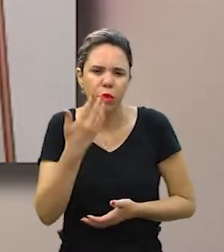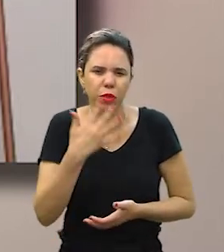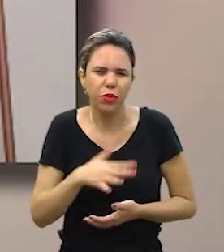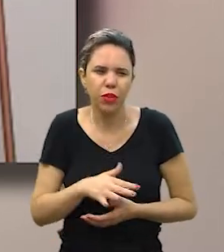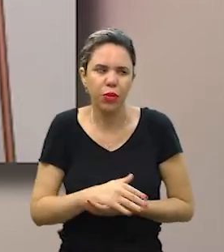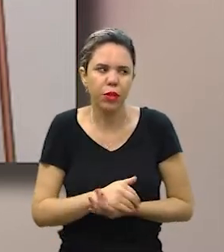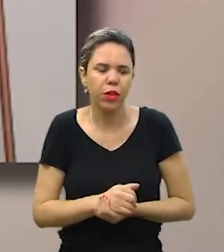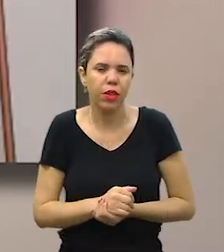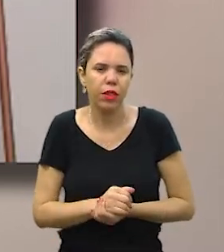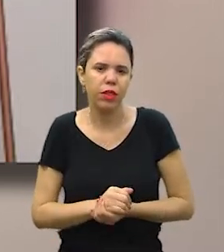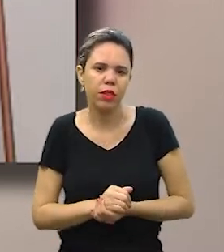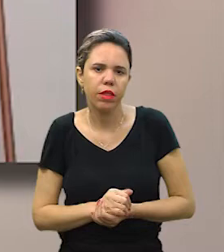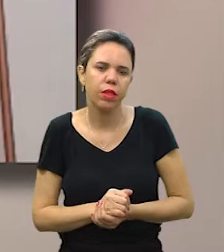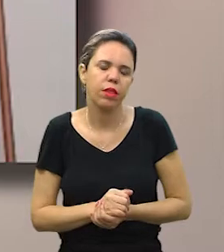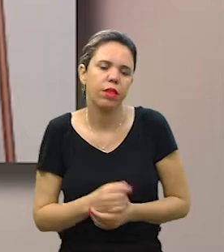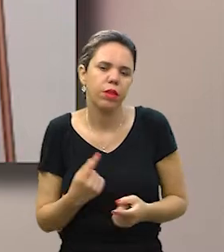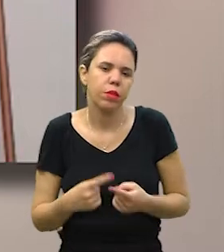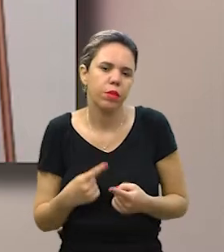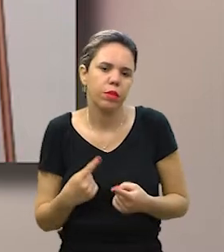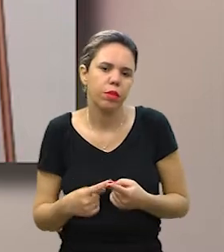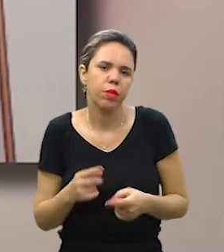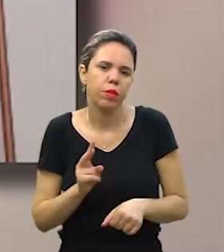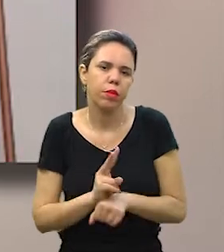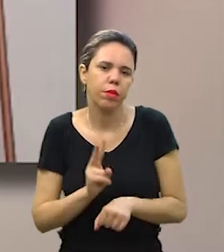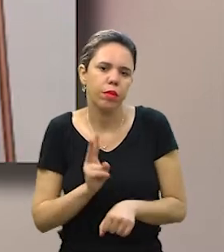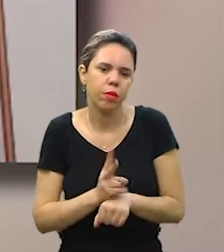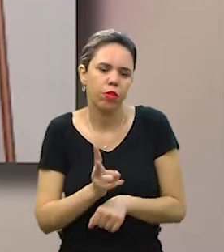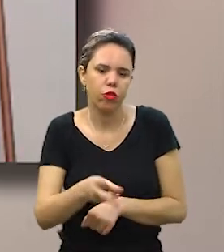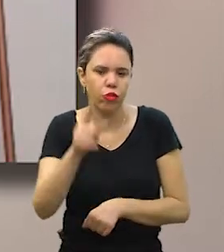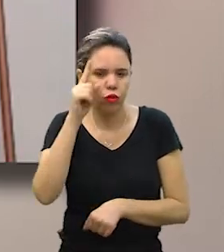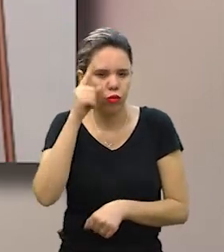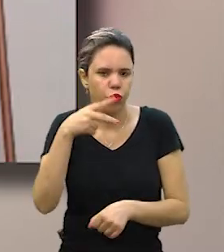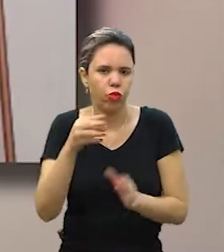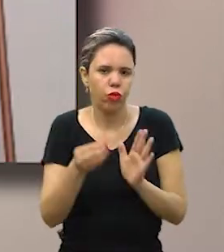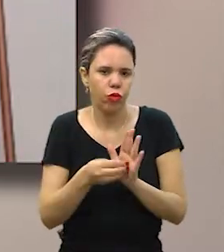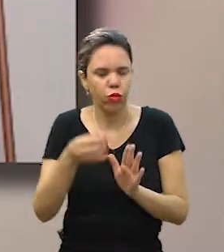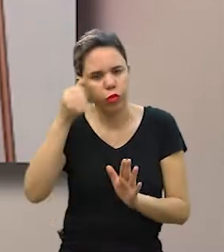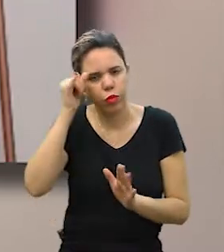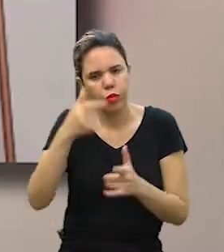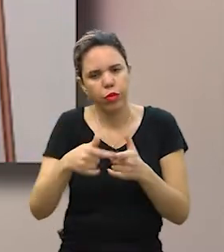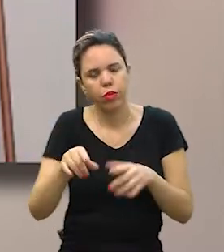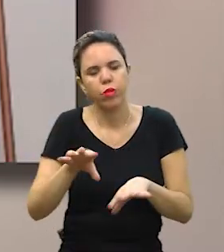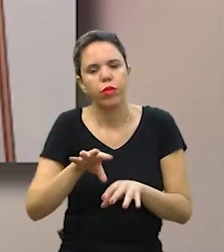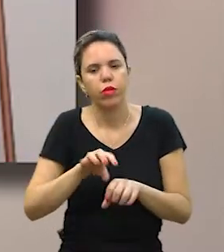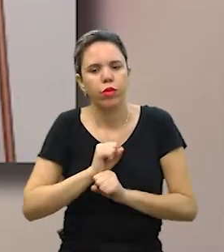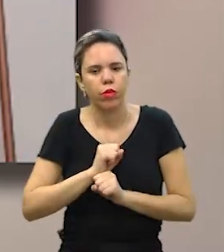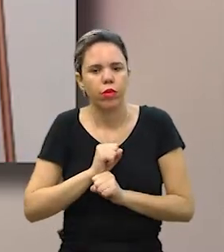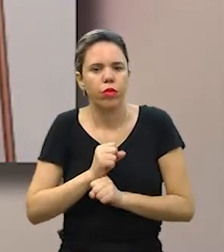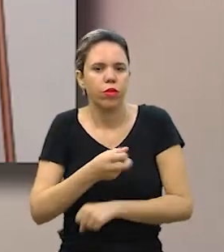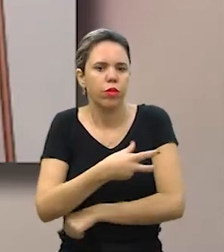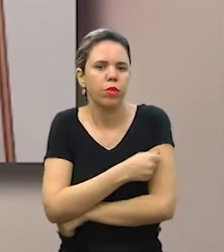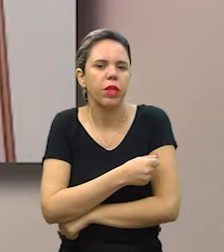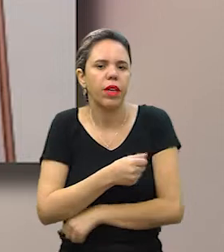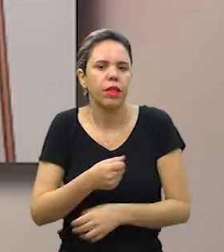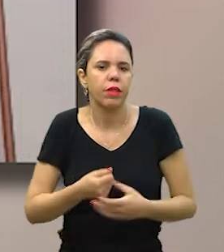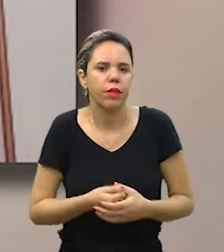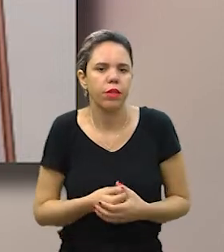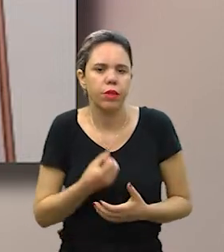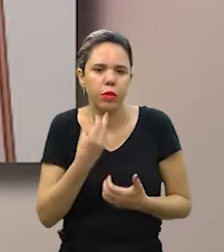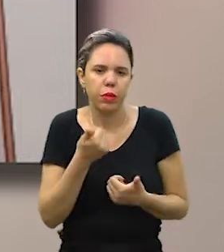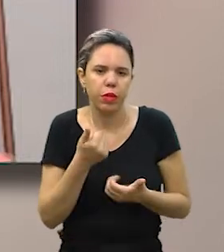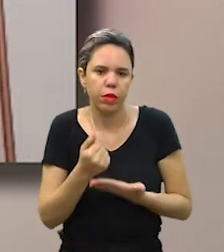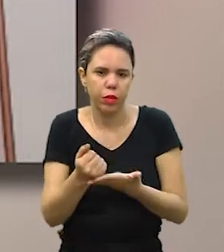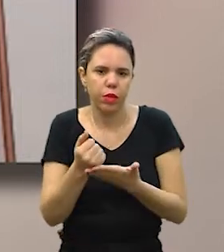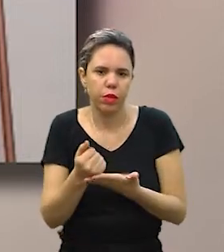crianças, por que não fazer, por que não manter em dia para prevenir? Eu costumo dizer que são as picadinhas do bem,